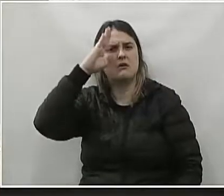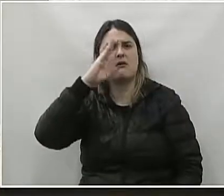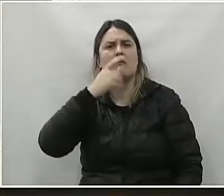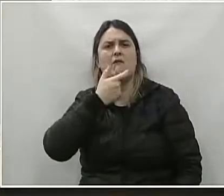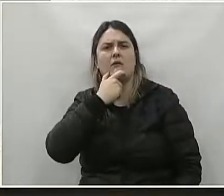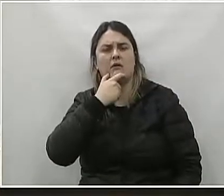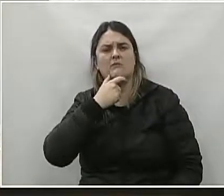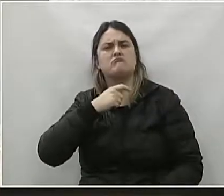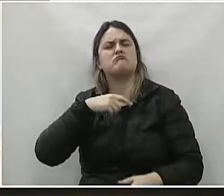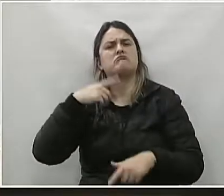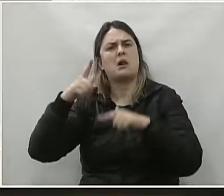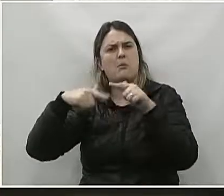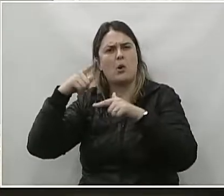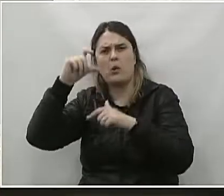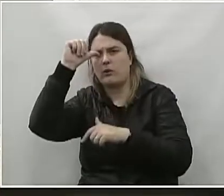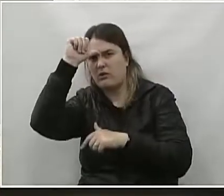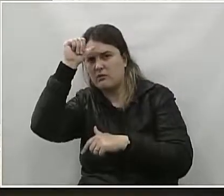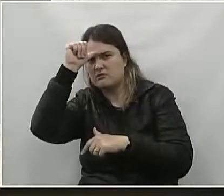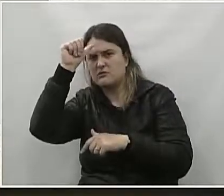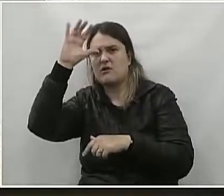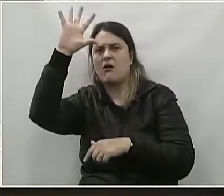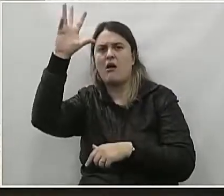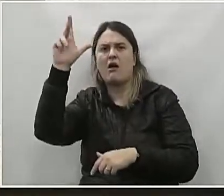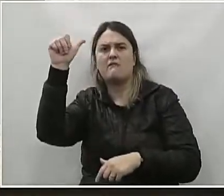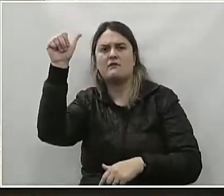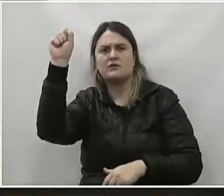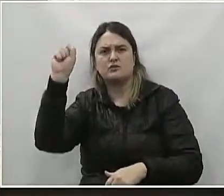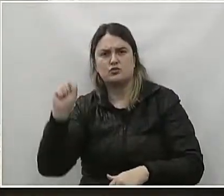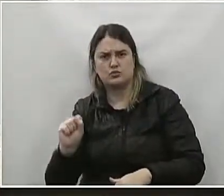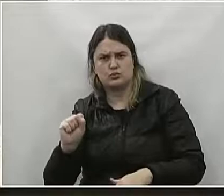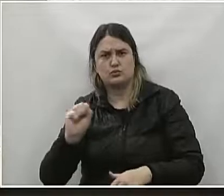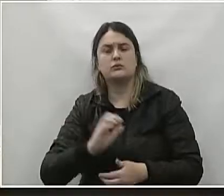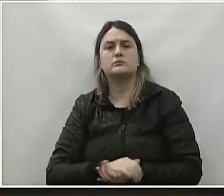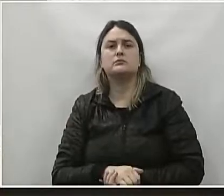atividades militares na Índia e na África do Sul.